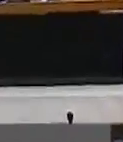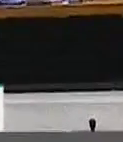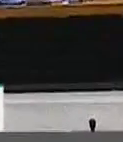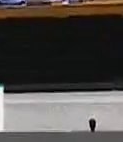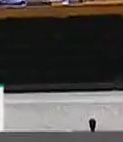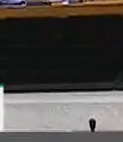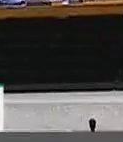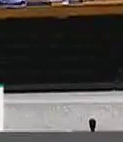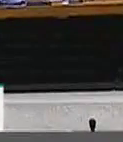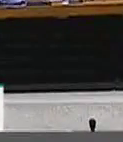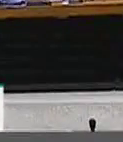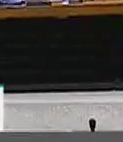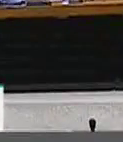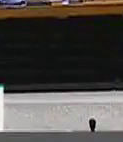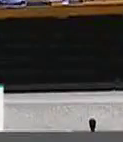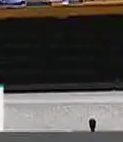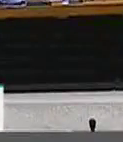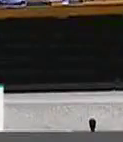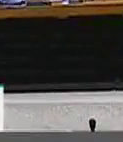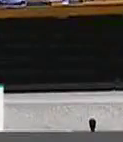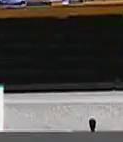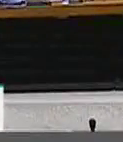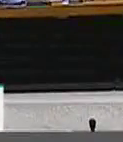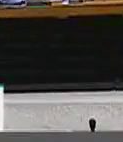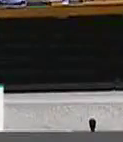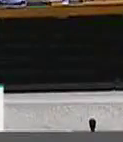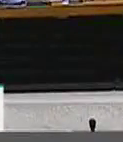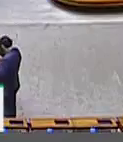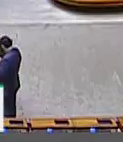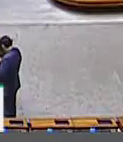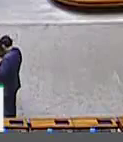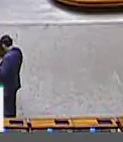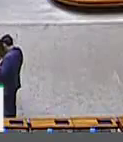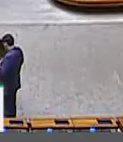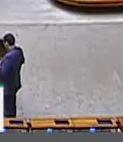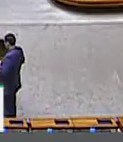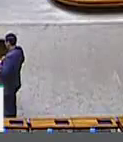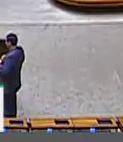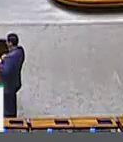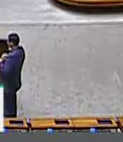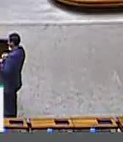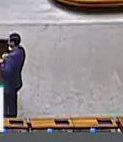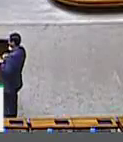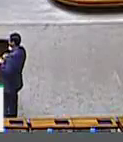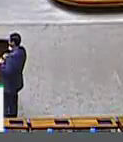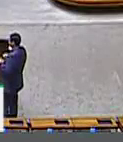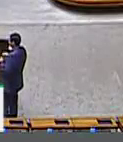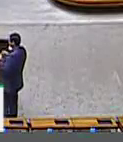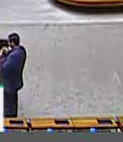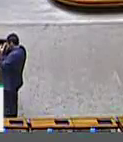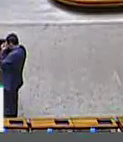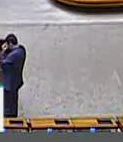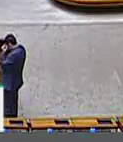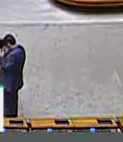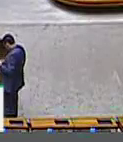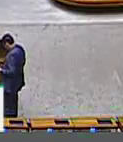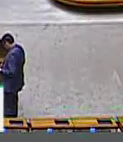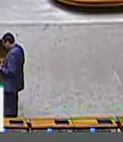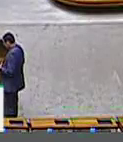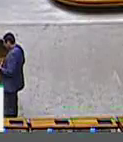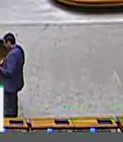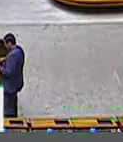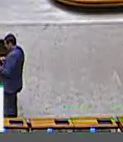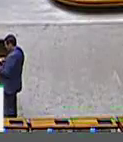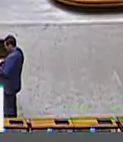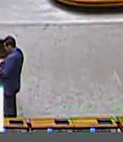acaba de abrir a sessão extraordinária da Câmara desta quarta-feira. Na pauta, 7 medidas provisórias, além disso, destaques